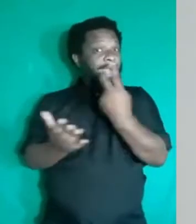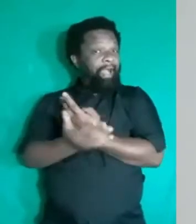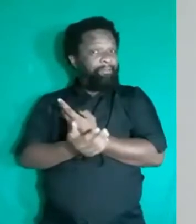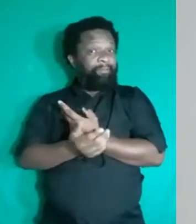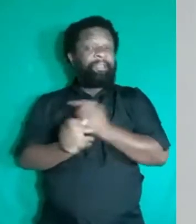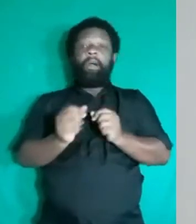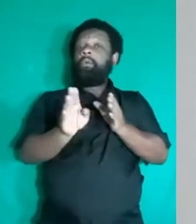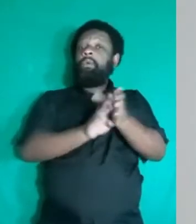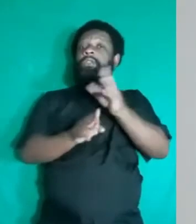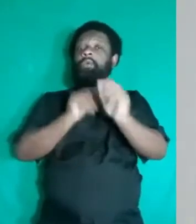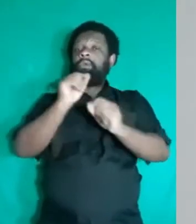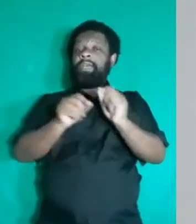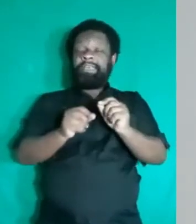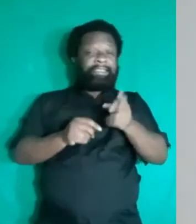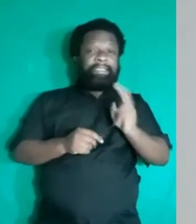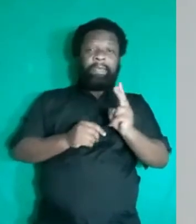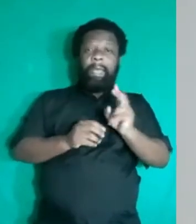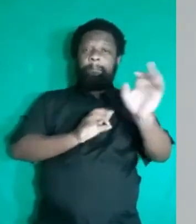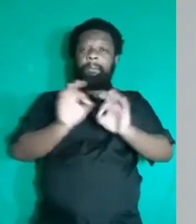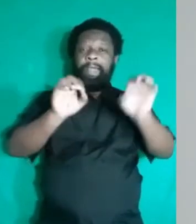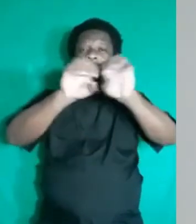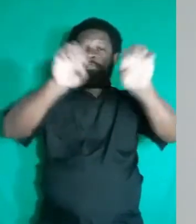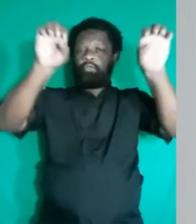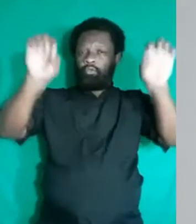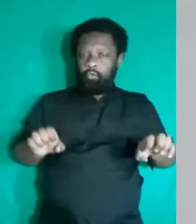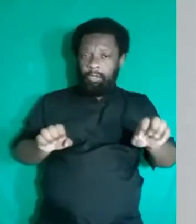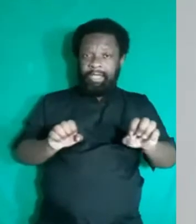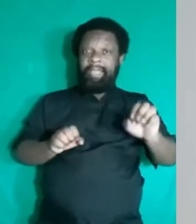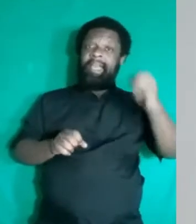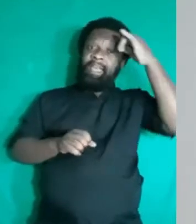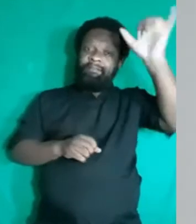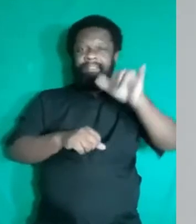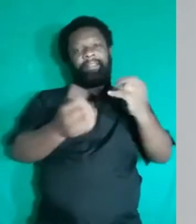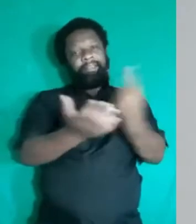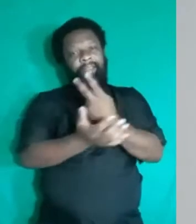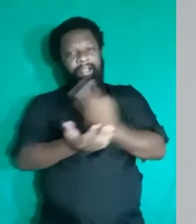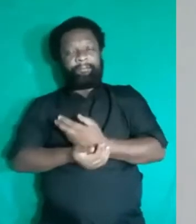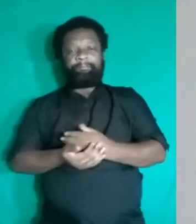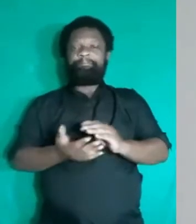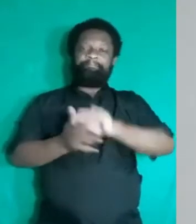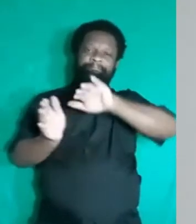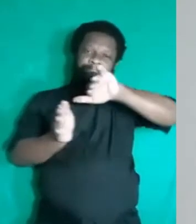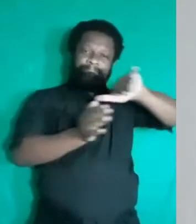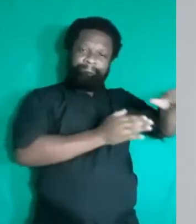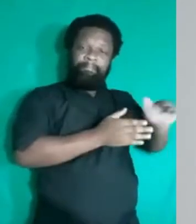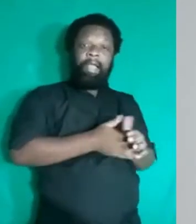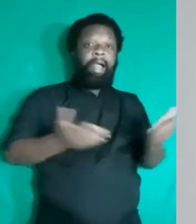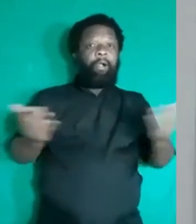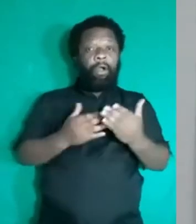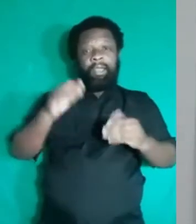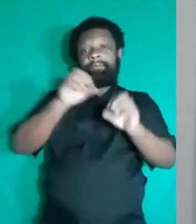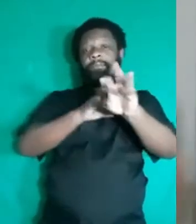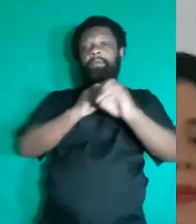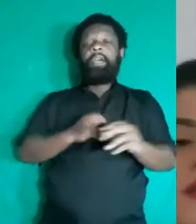coloca direto, triácido. E tem esses casos de pegadinha que não é. Então a dica que eu dou pra vocês é, sempre montem a estrutura para vocês não